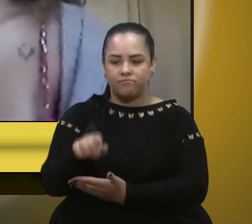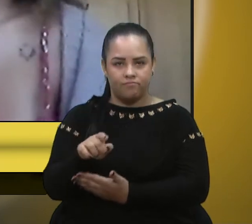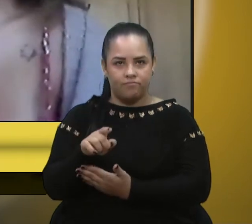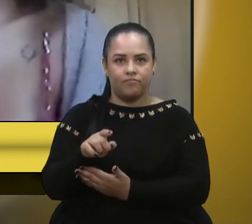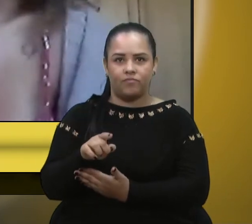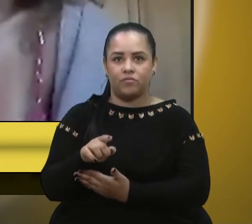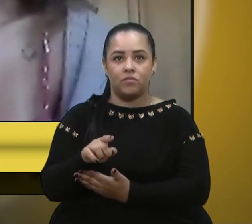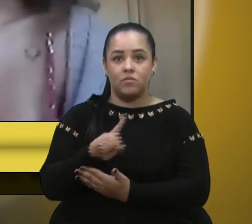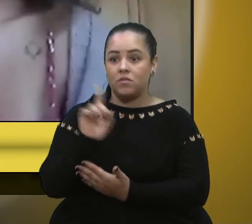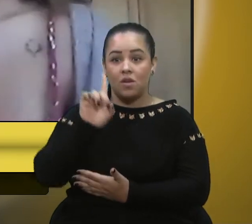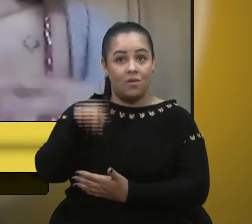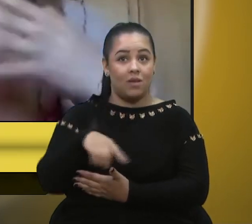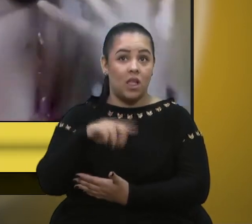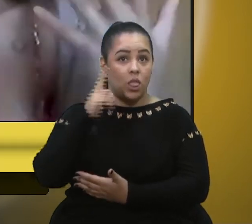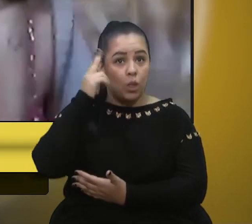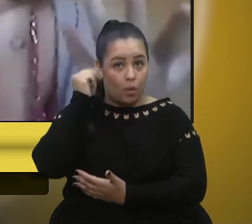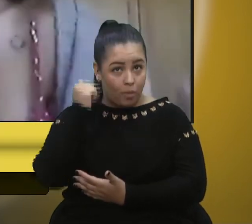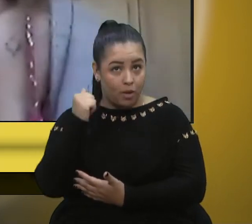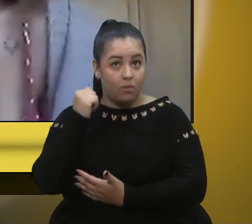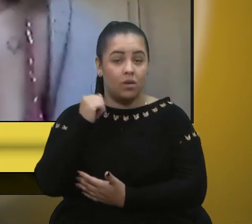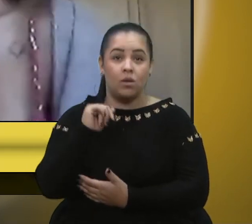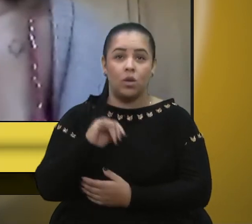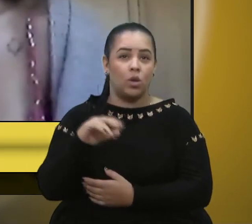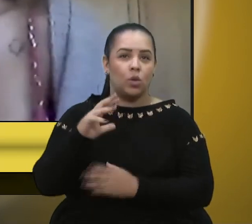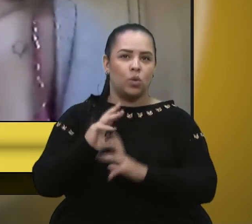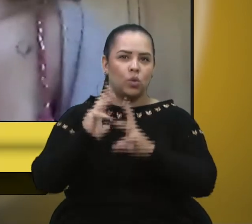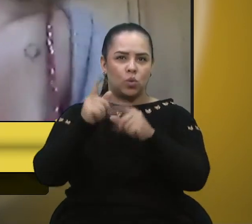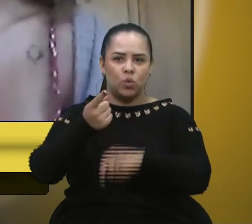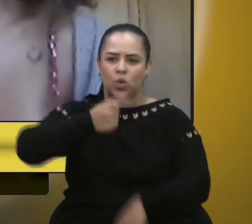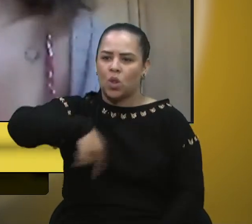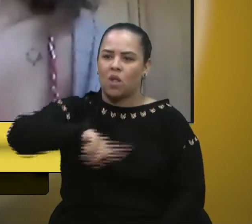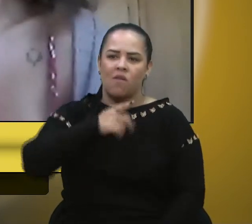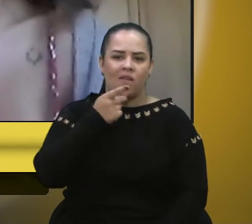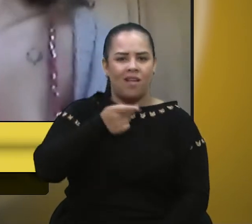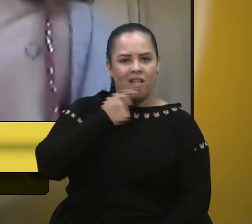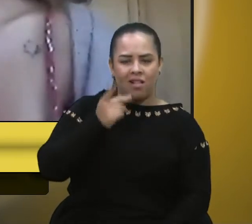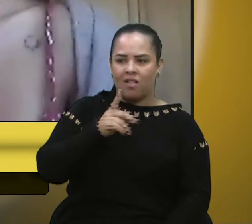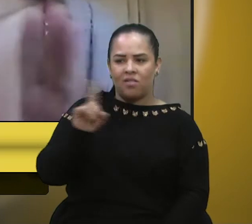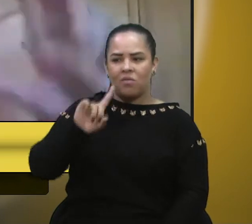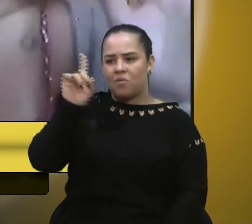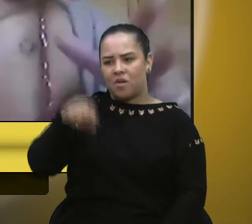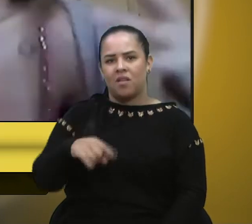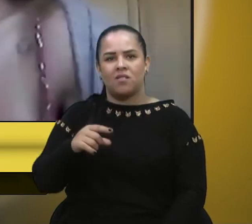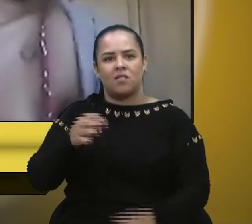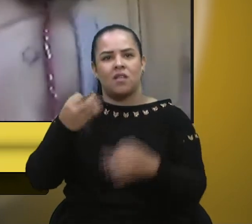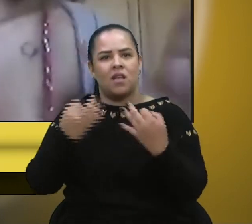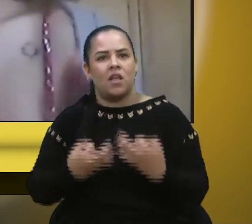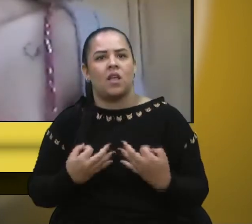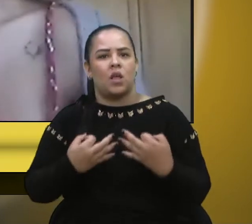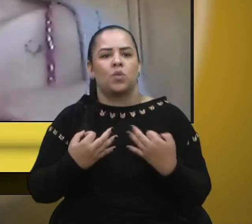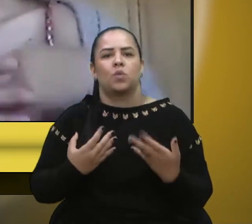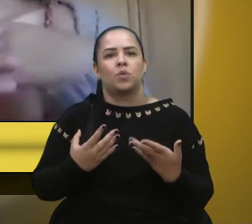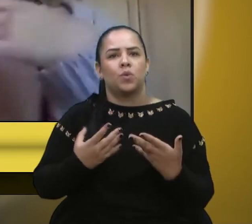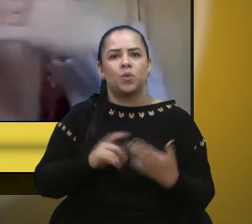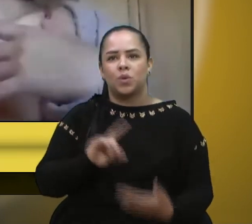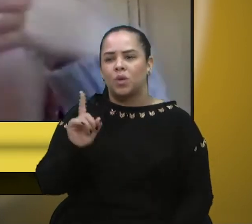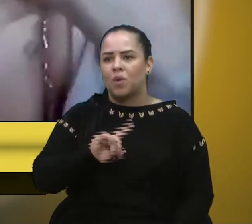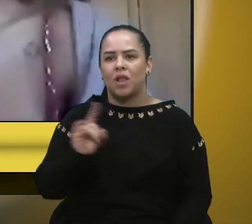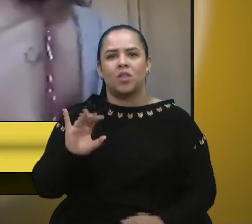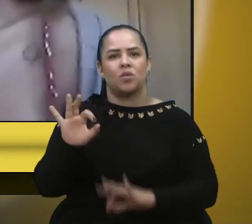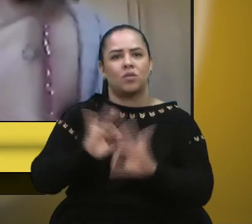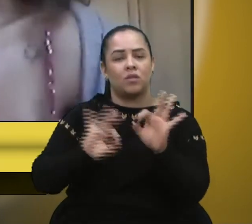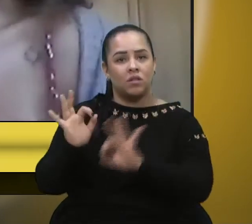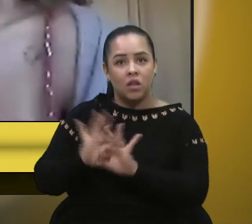de normalidade. Então, portanto, tudo que nós formos discutir não vai ser dentro do ideal, não vai estar na nossa programação